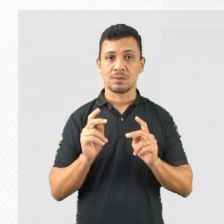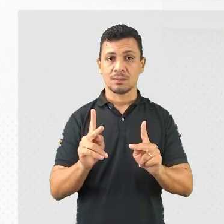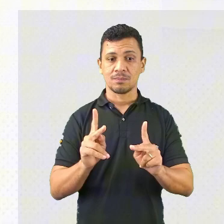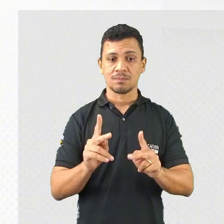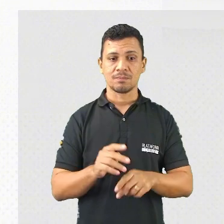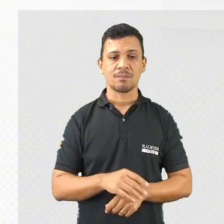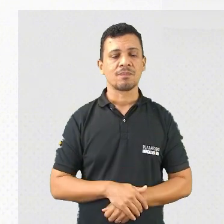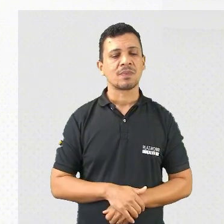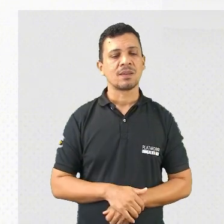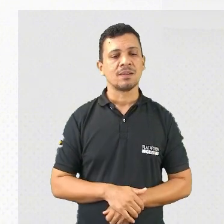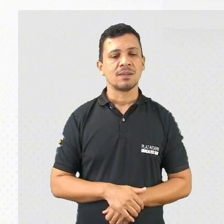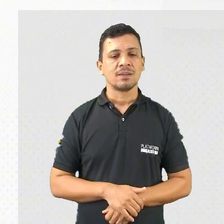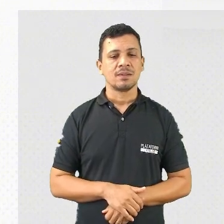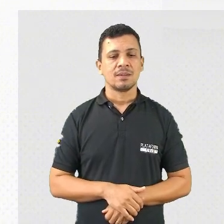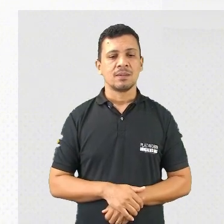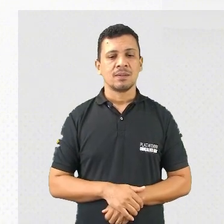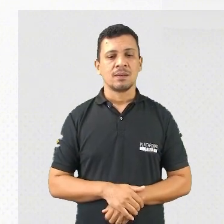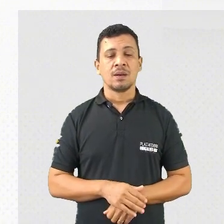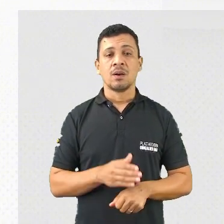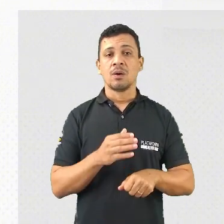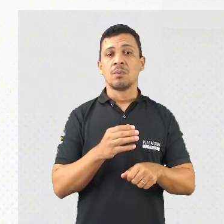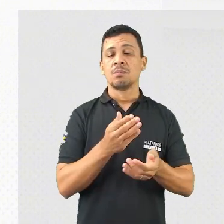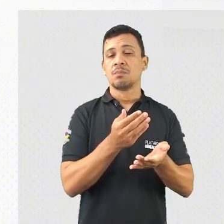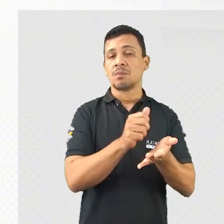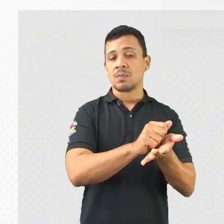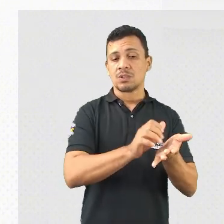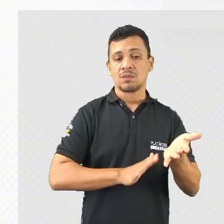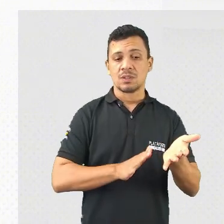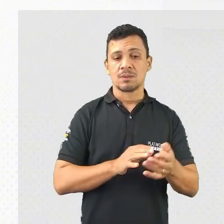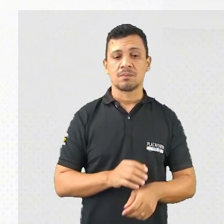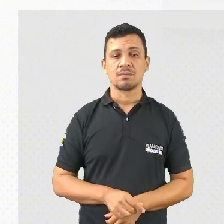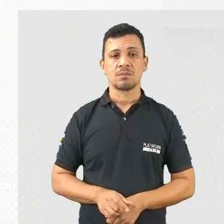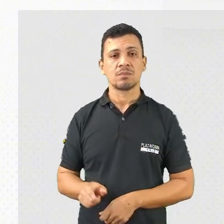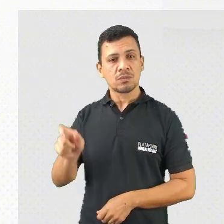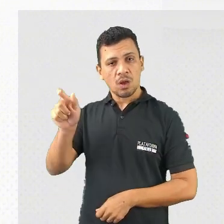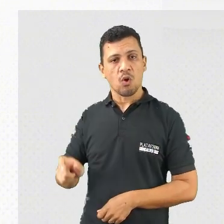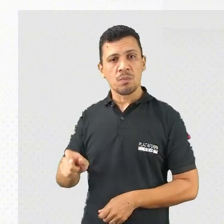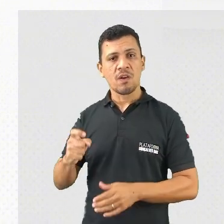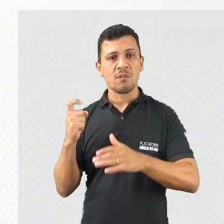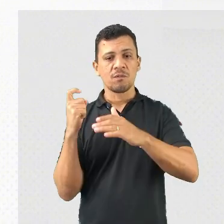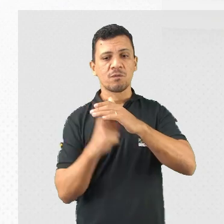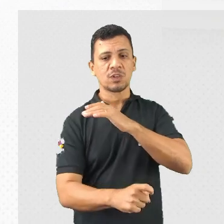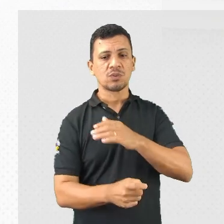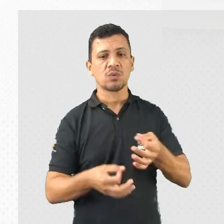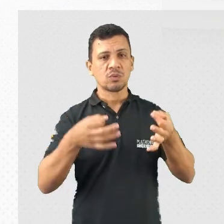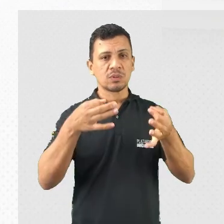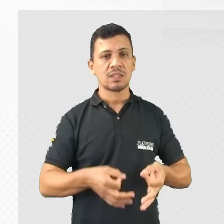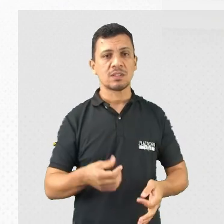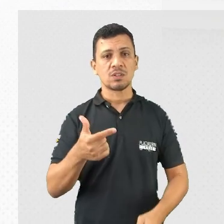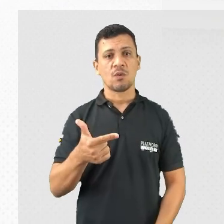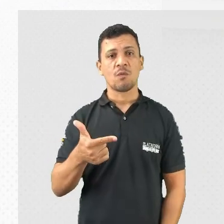Então vamos lá. Olha só, um exercício aqui. Um investidor decidiu investir R$20.000